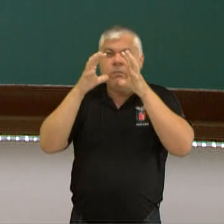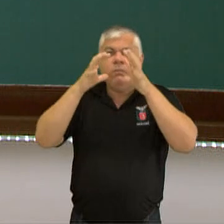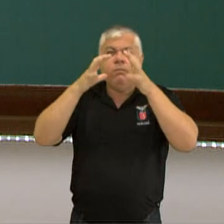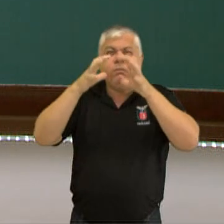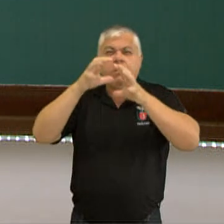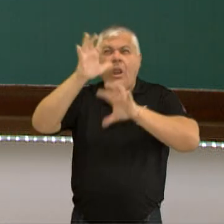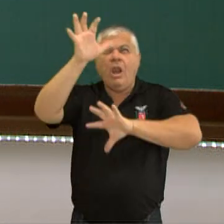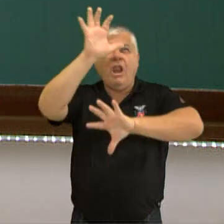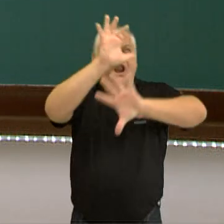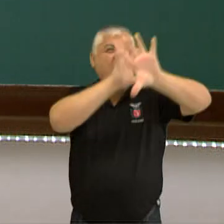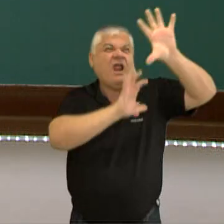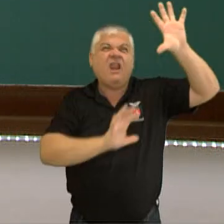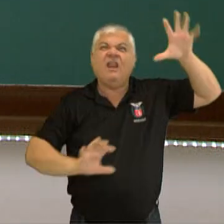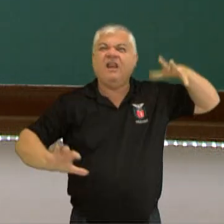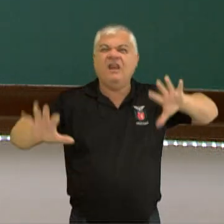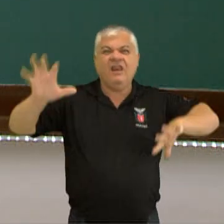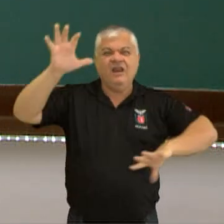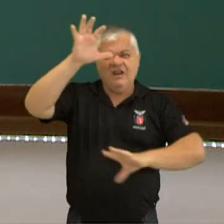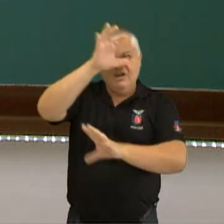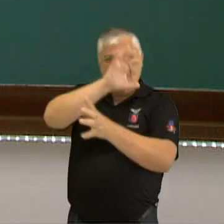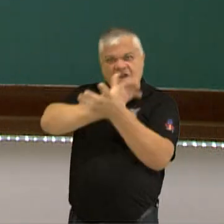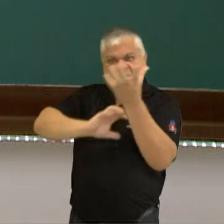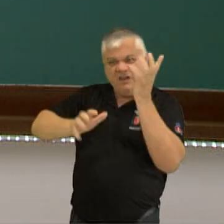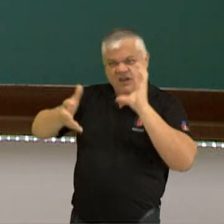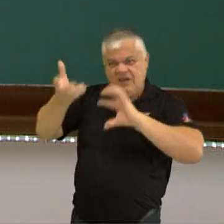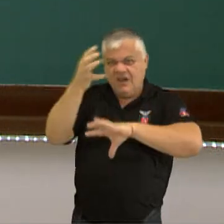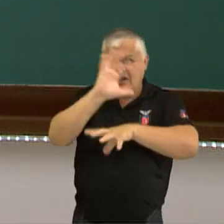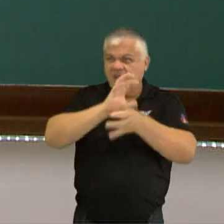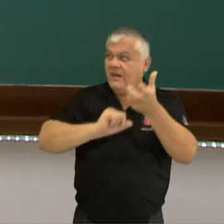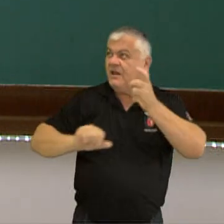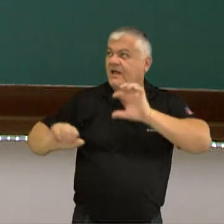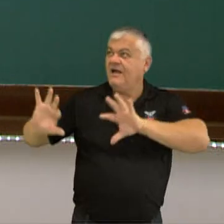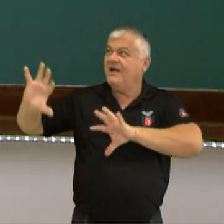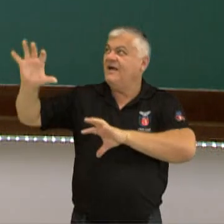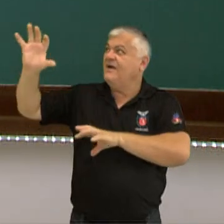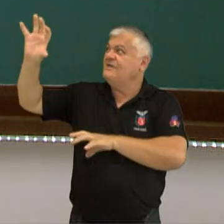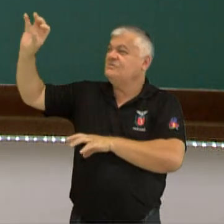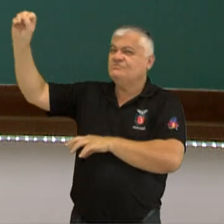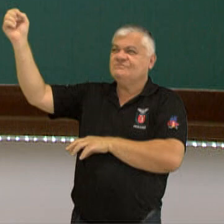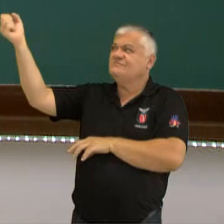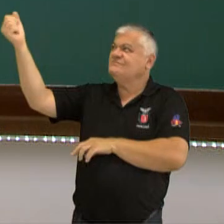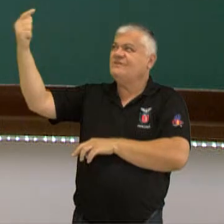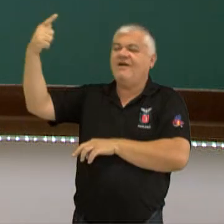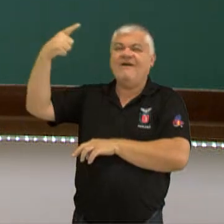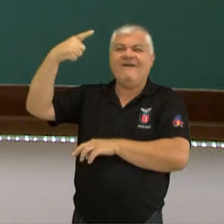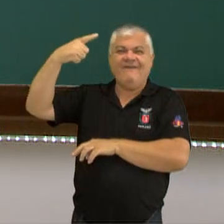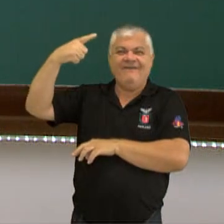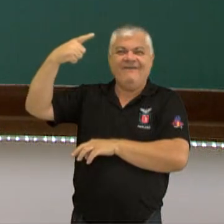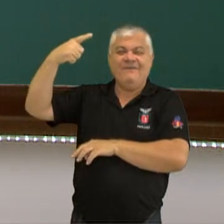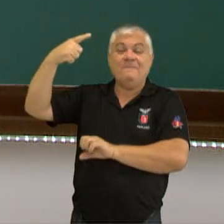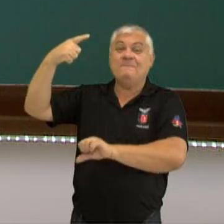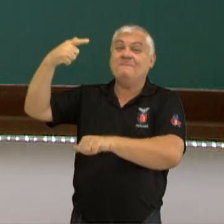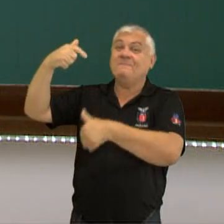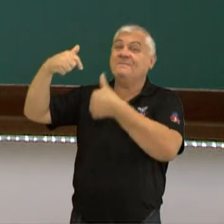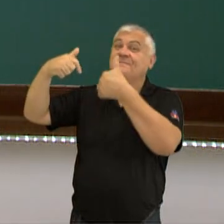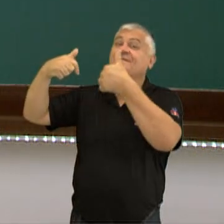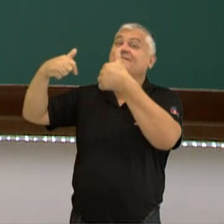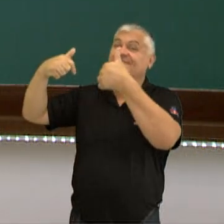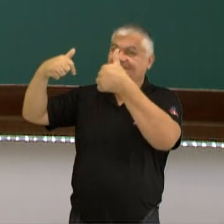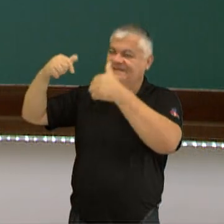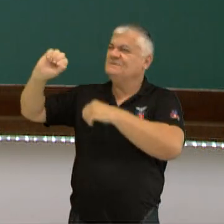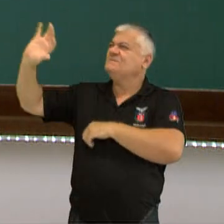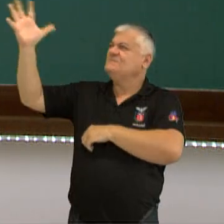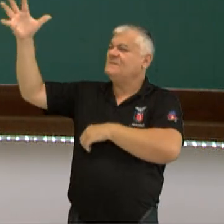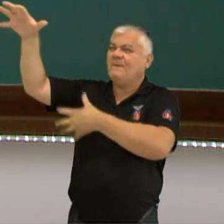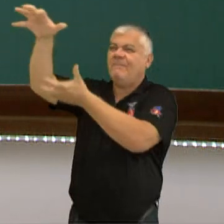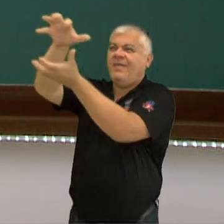o material se espalhou e esse material foi se reorganizando para formar o nosso Sistema Solar, o Sol e os planetas